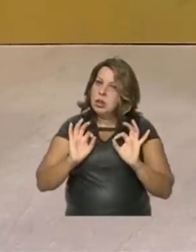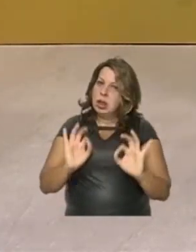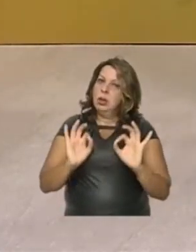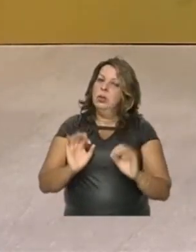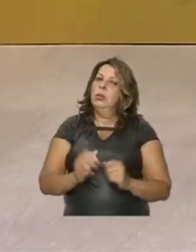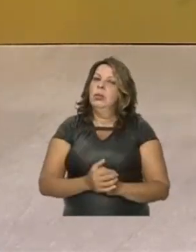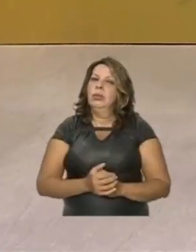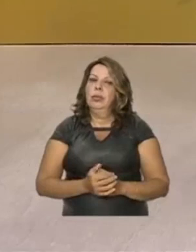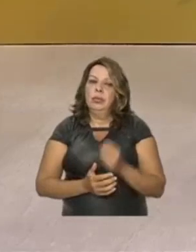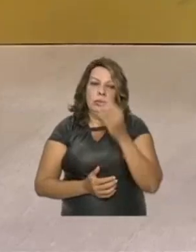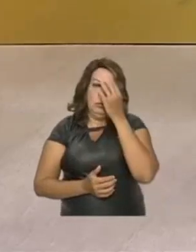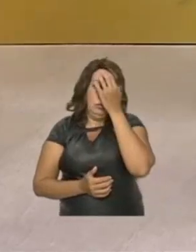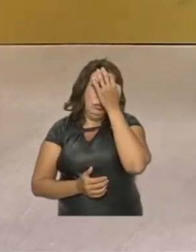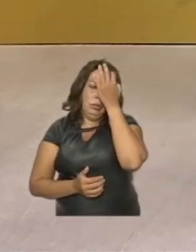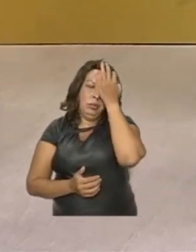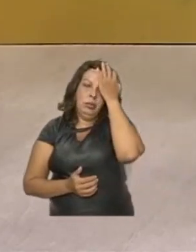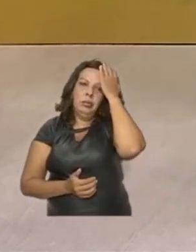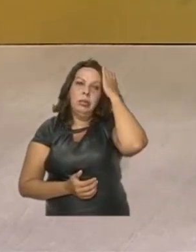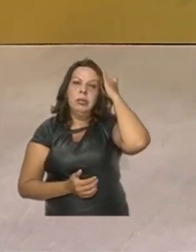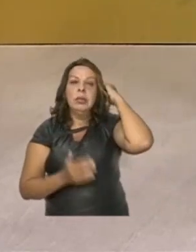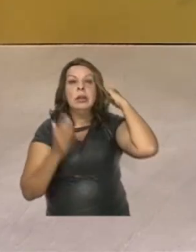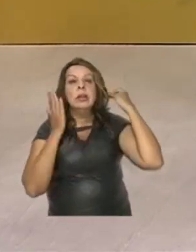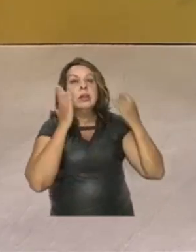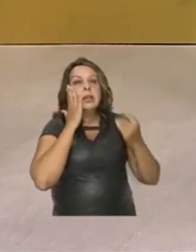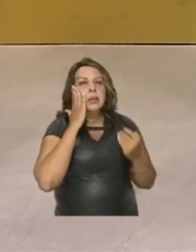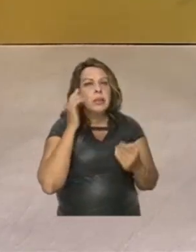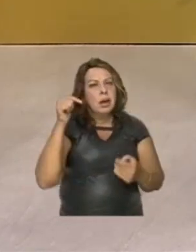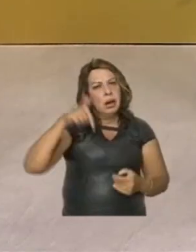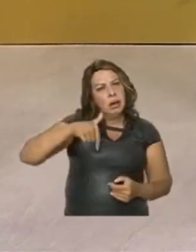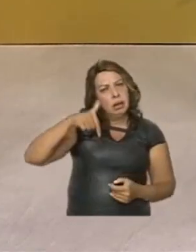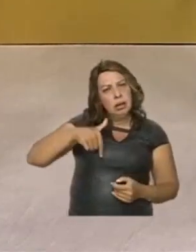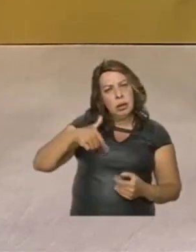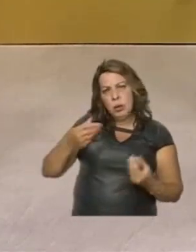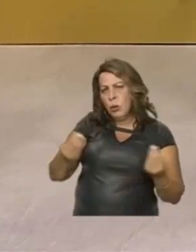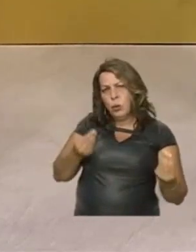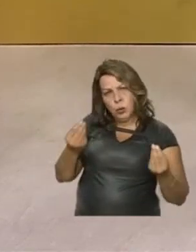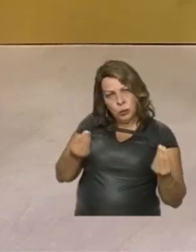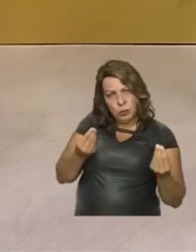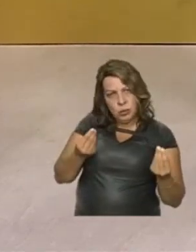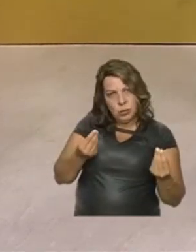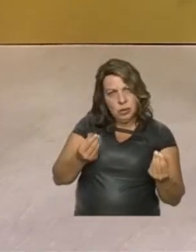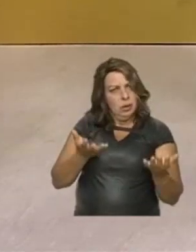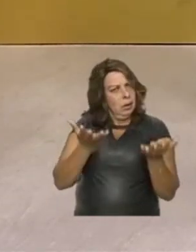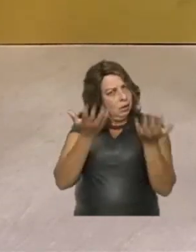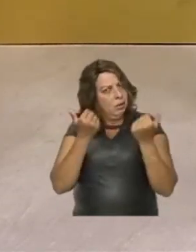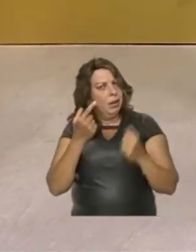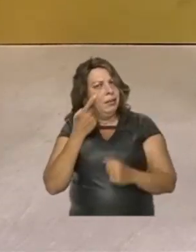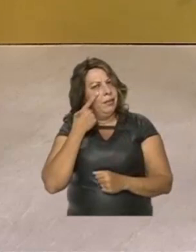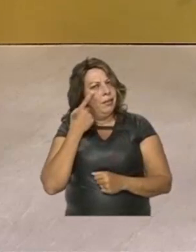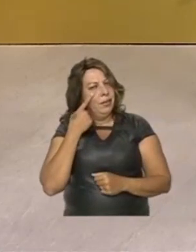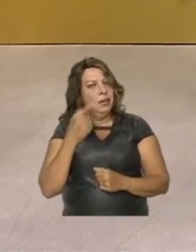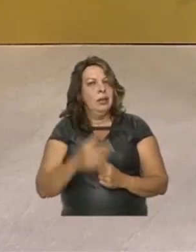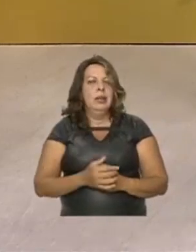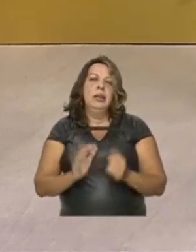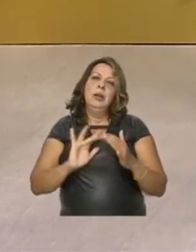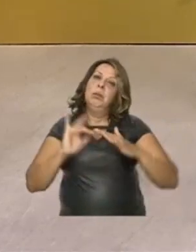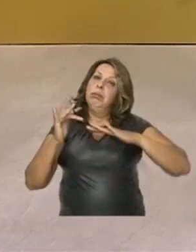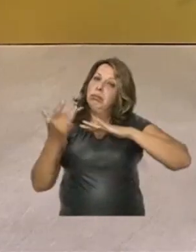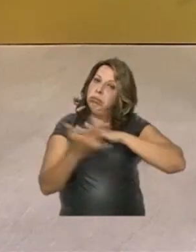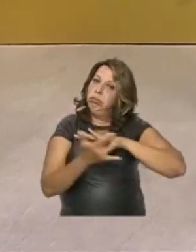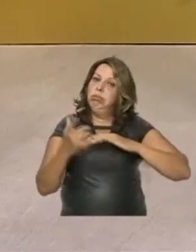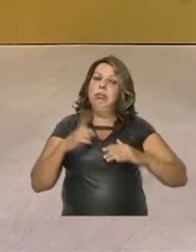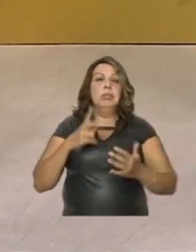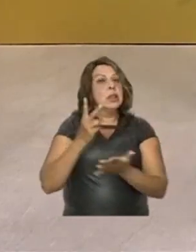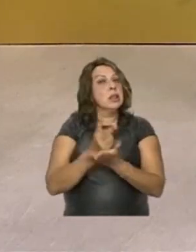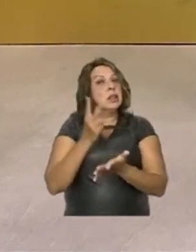tá bom? Ó, você quer saber o que acontece aqui nos bastidores do nosso Caju Café? Ah, então acompanha agora mesmo nossas redes sociais, pois lá